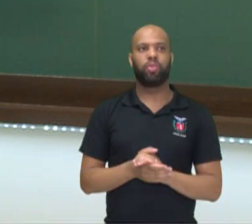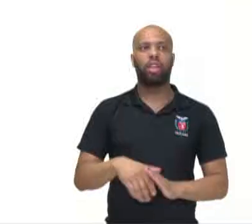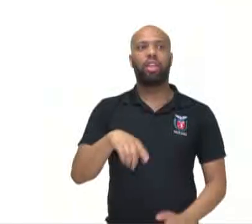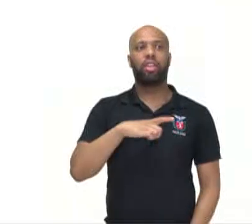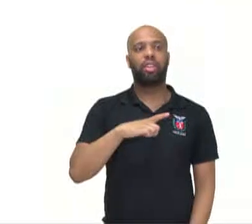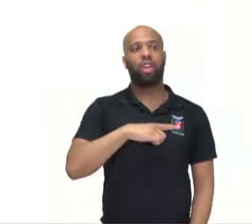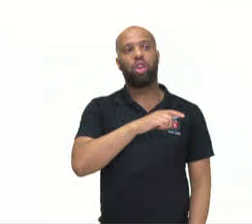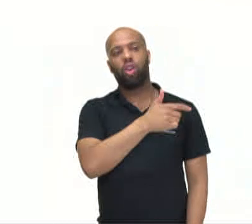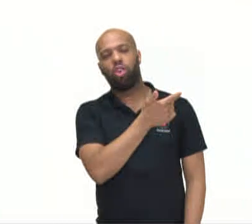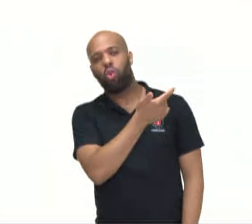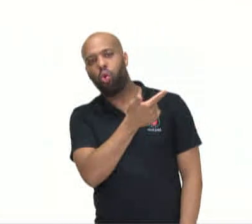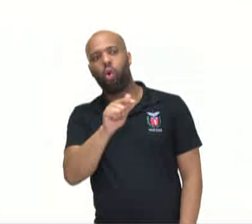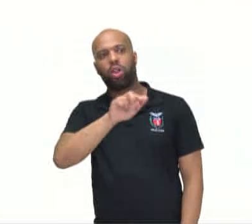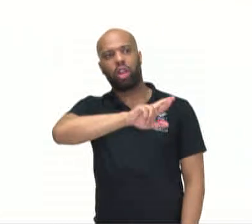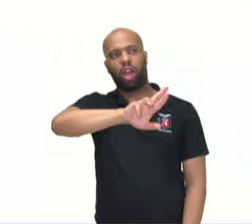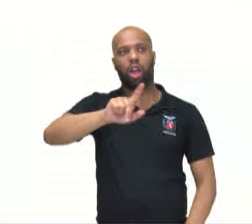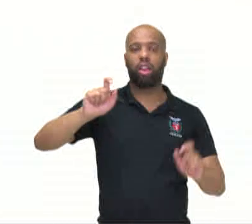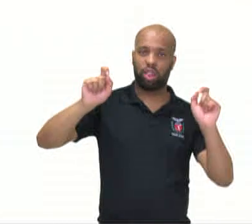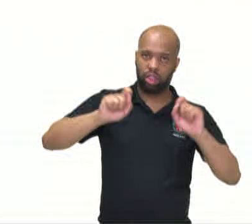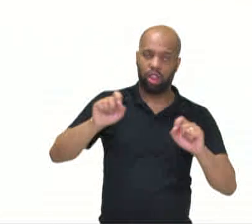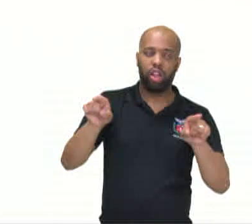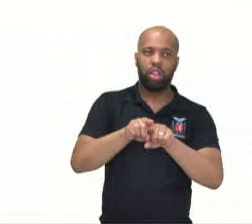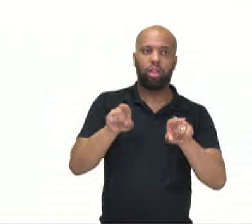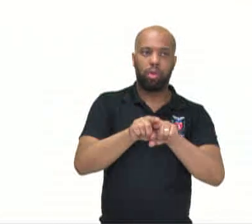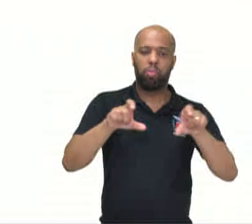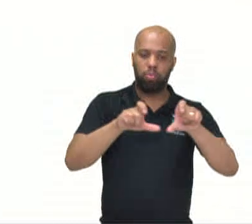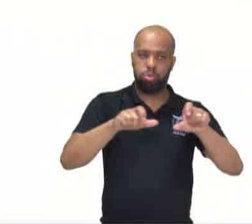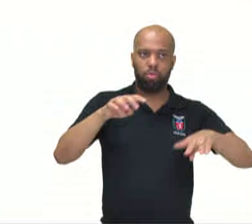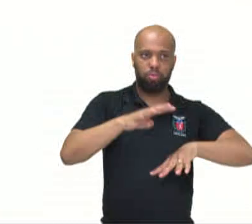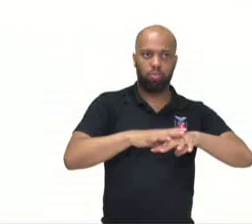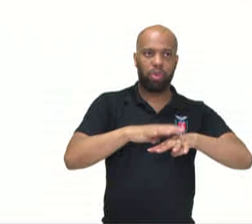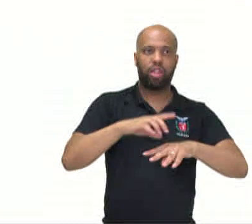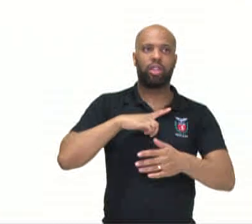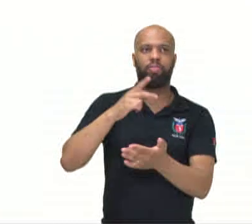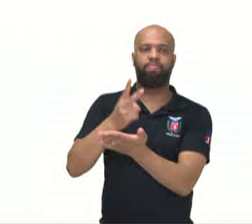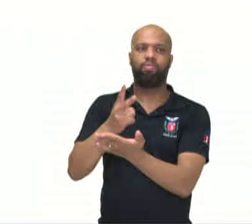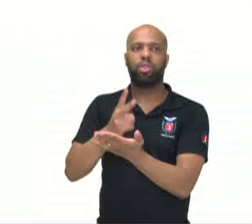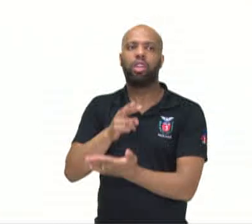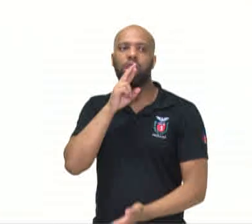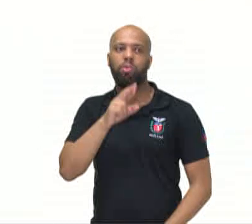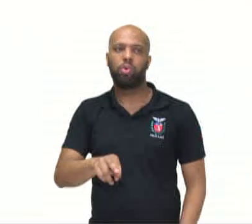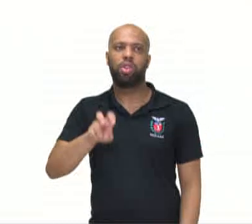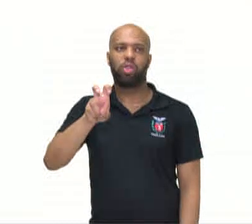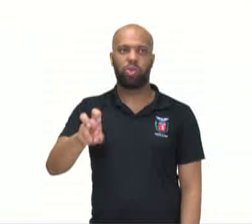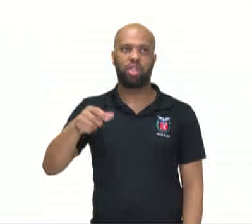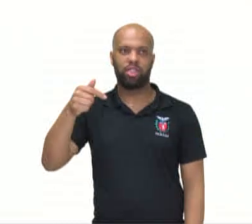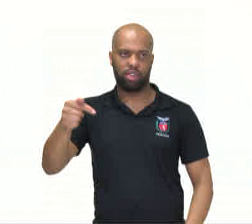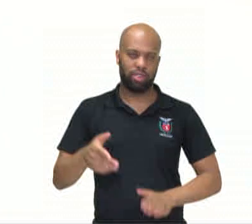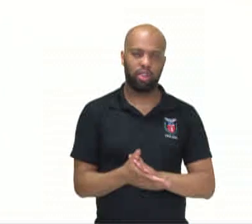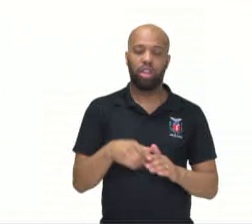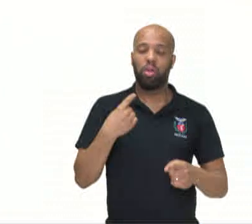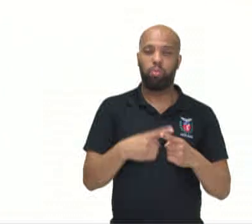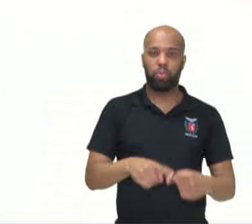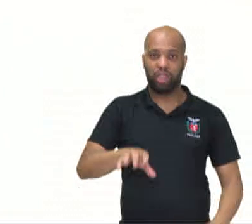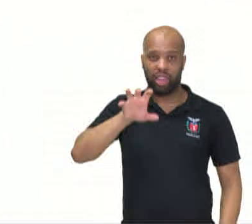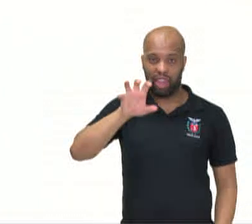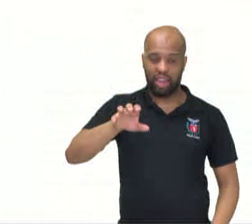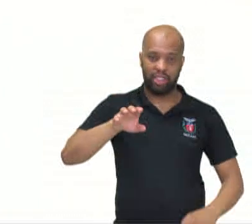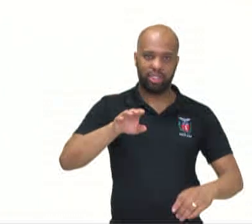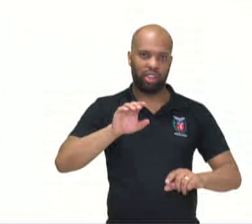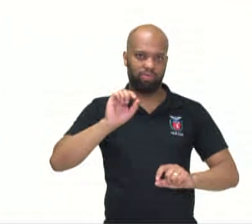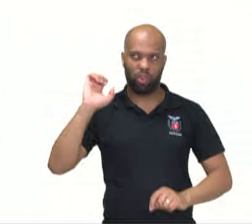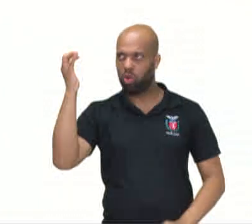Entretanto, existem outras possibilidades para que a expressão tenha valor numérico 57. Na prática, essa situação